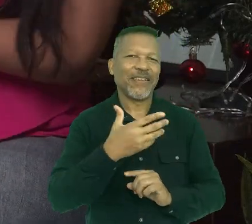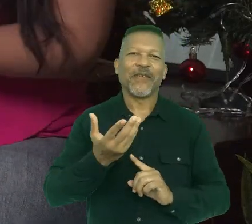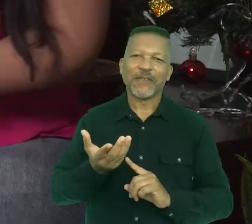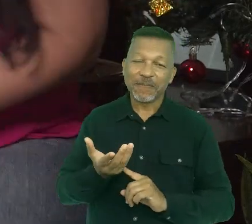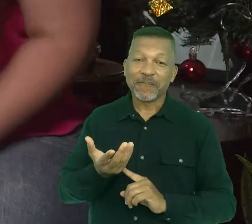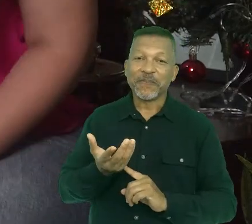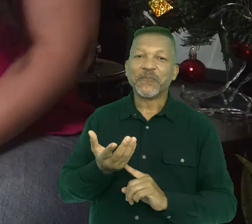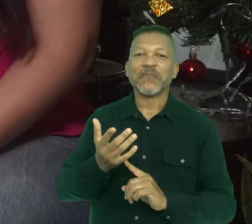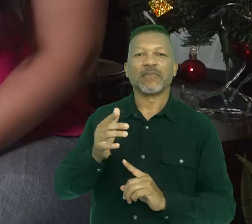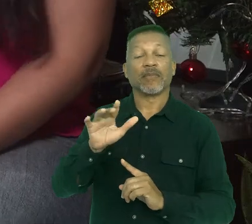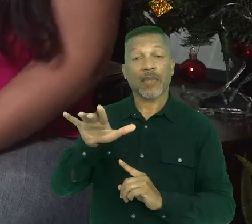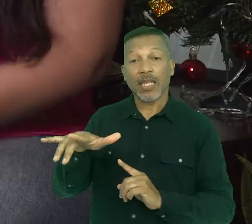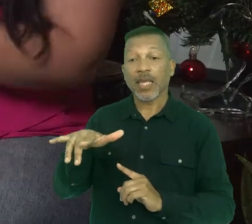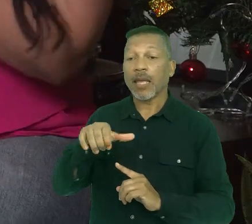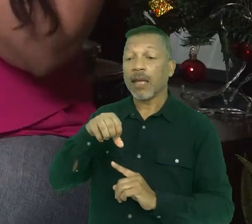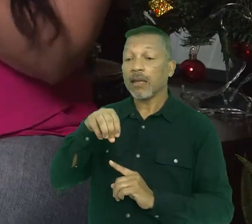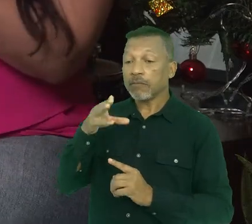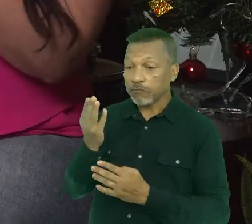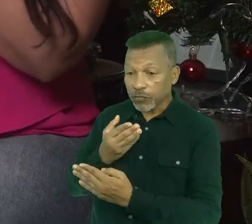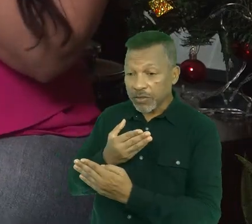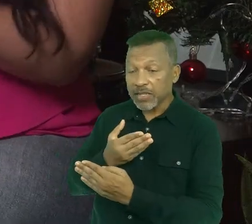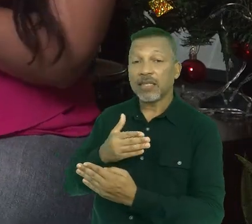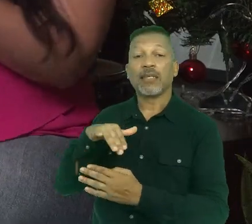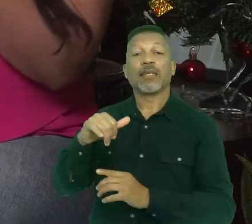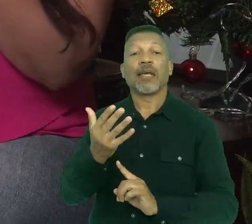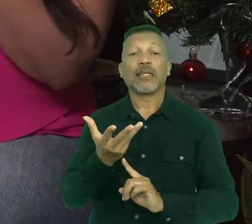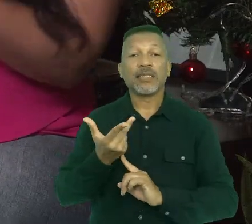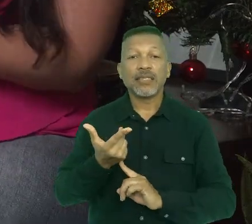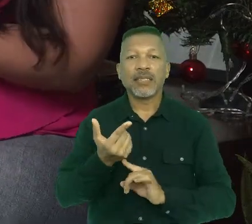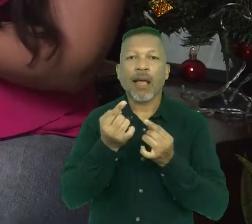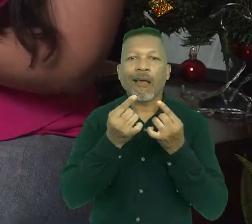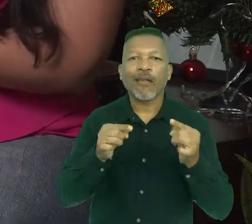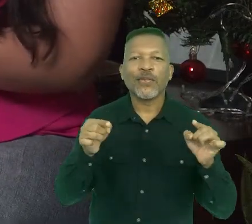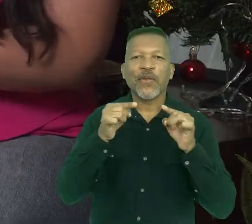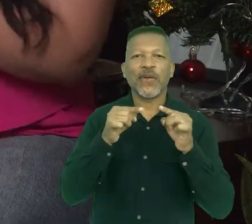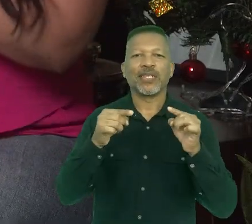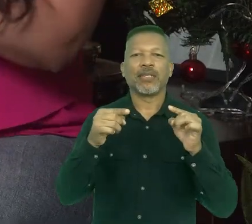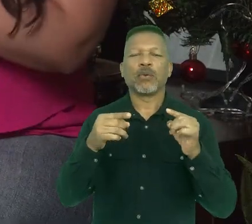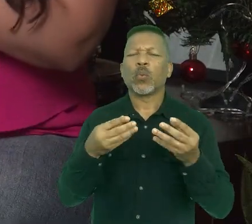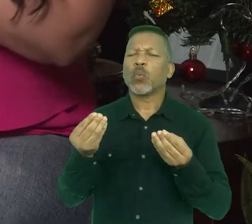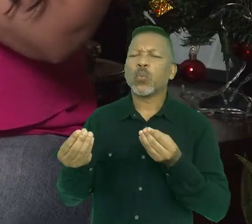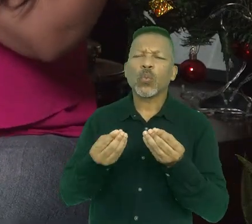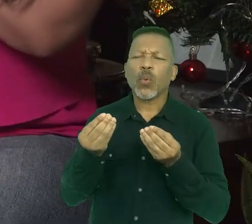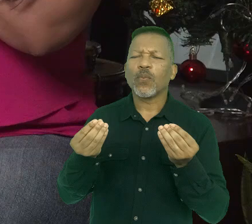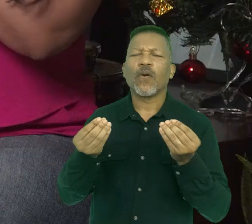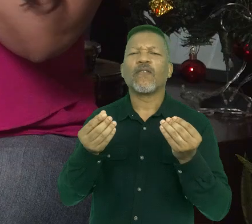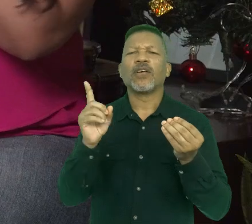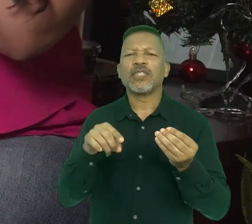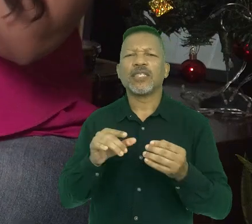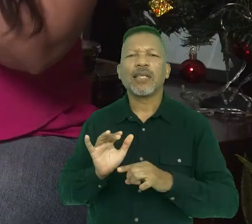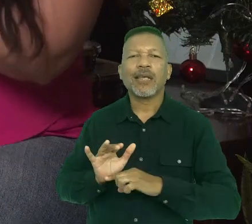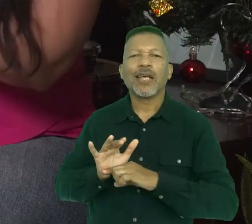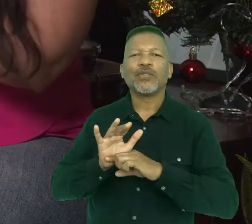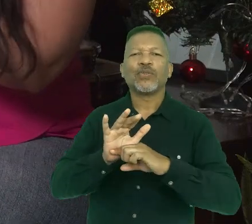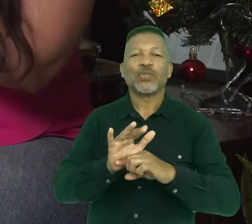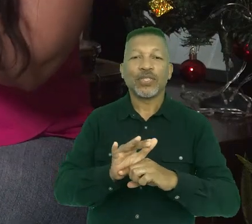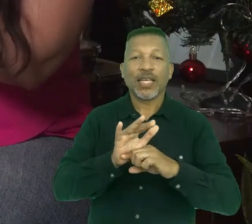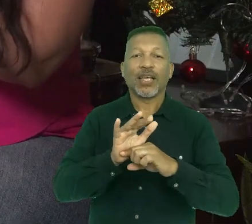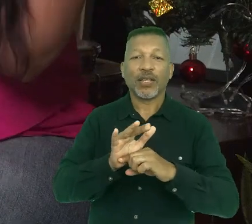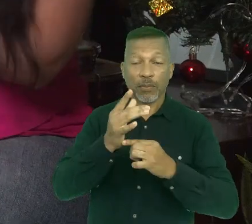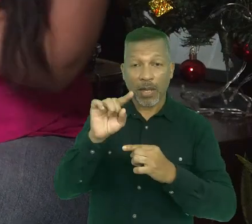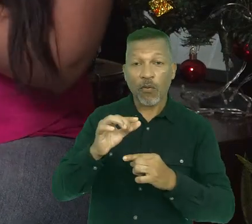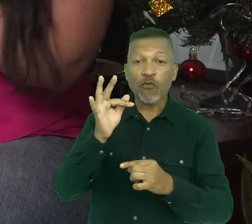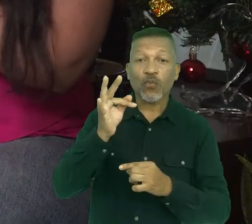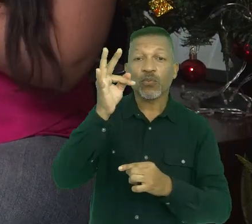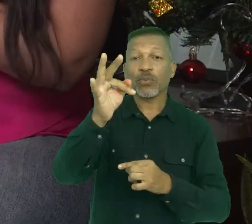disso. O que é a Mambi artista, cantora? Como a Mambi pretende contribuir